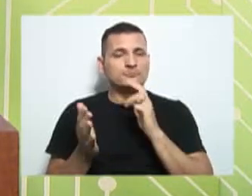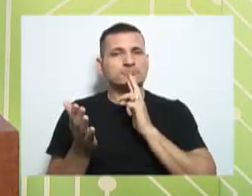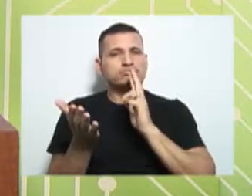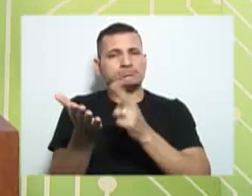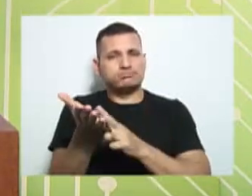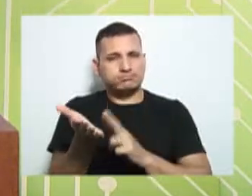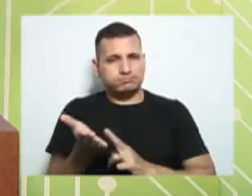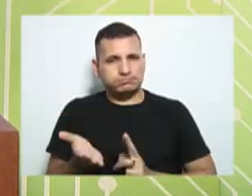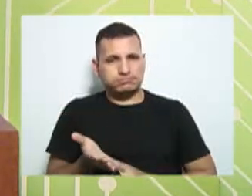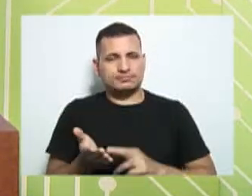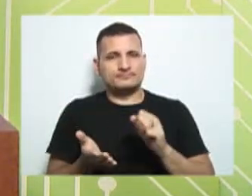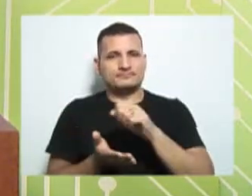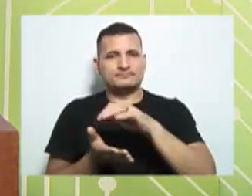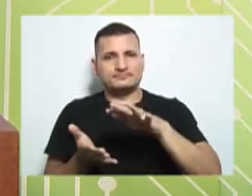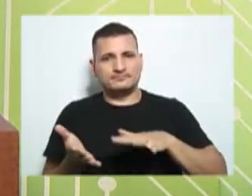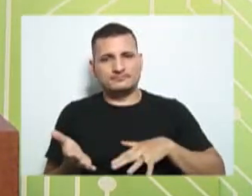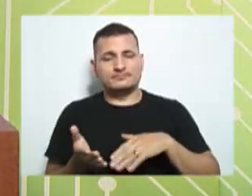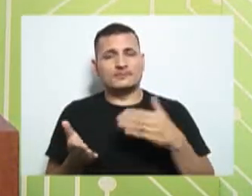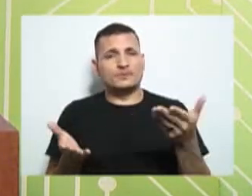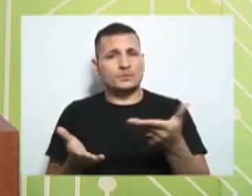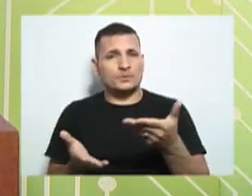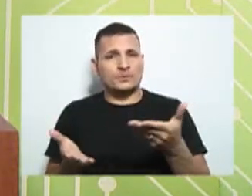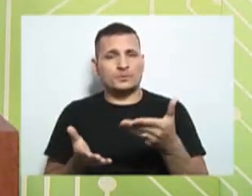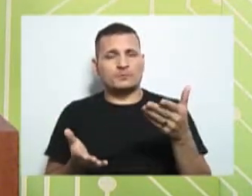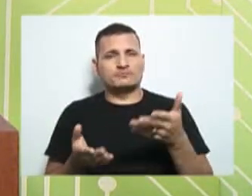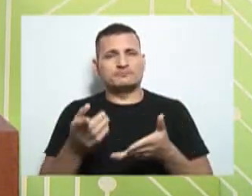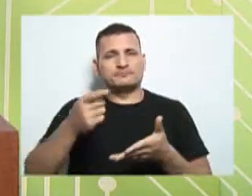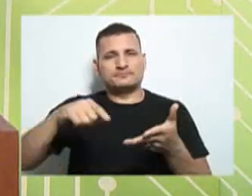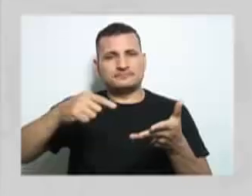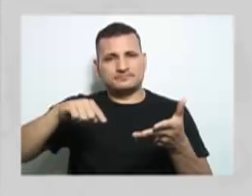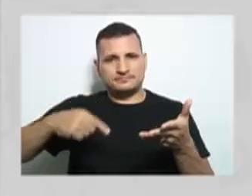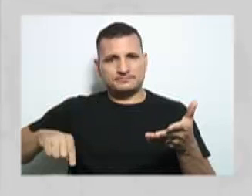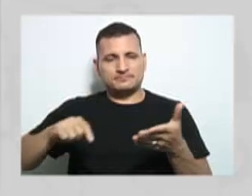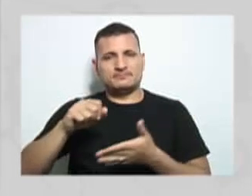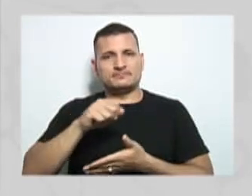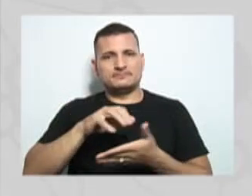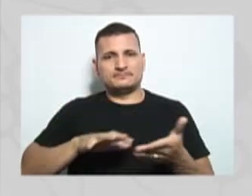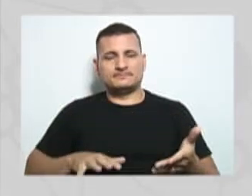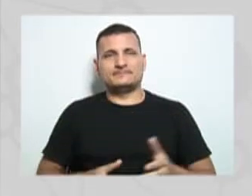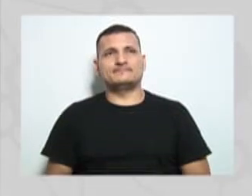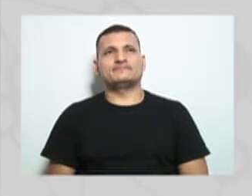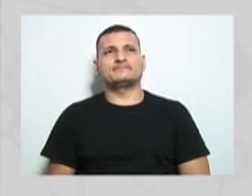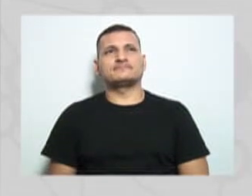colocada para eles. Então vamos agora à nossa correção da nossa atividade.